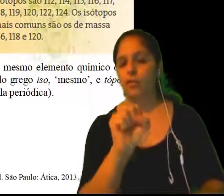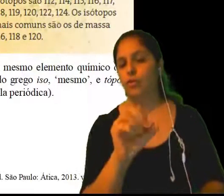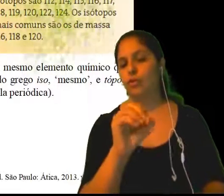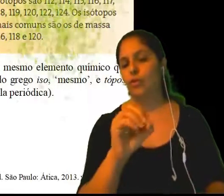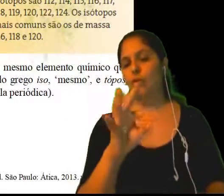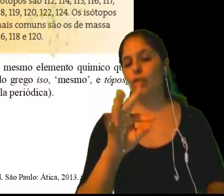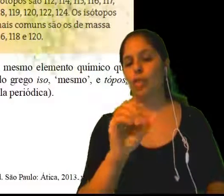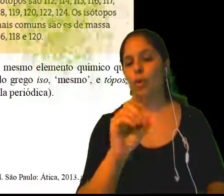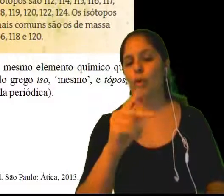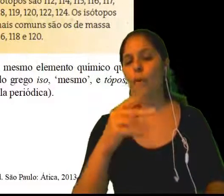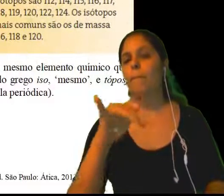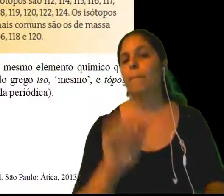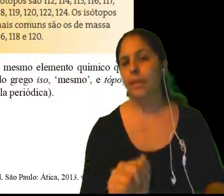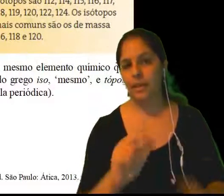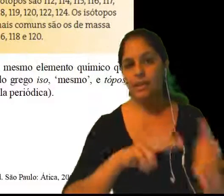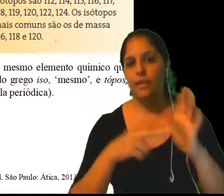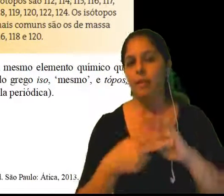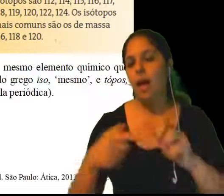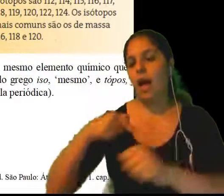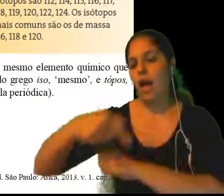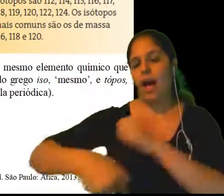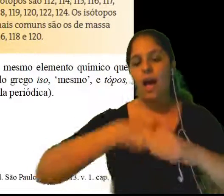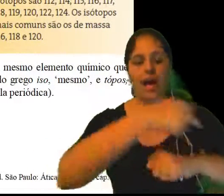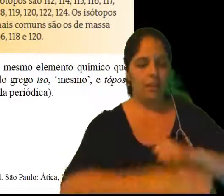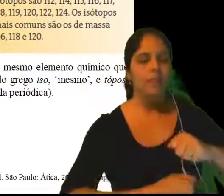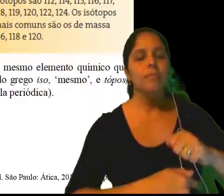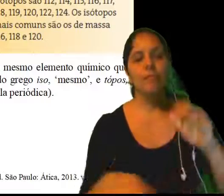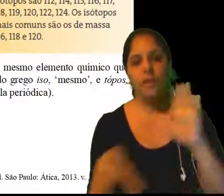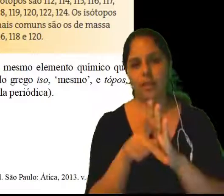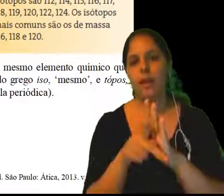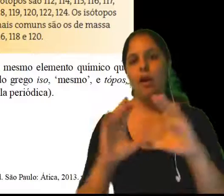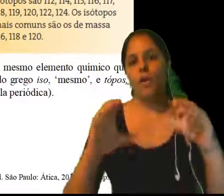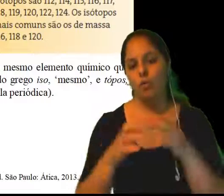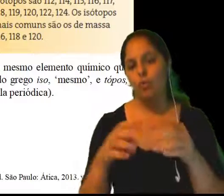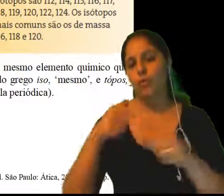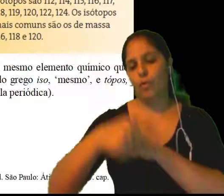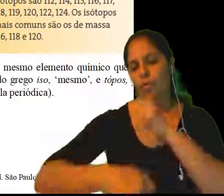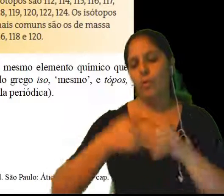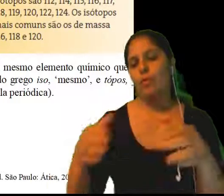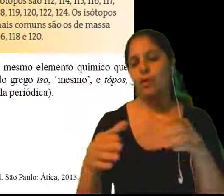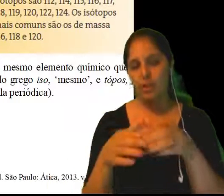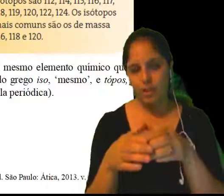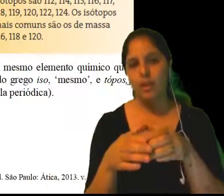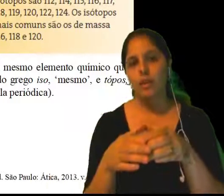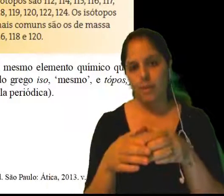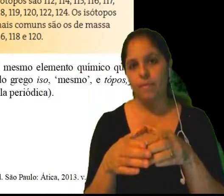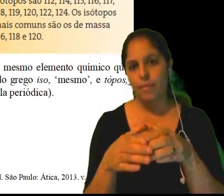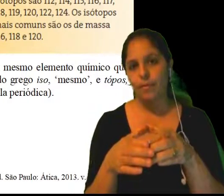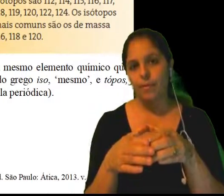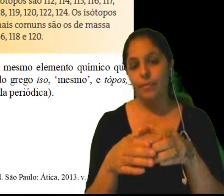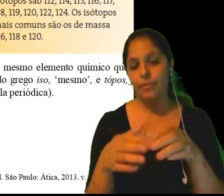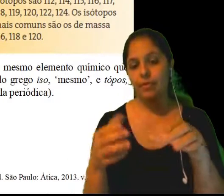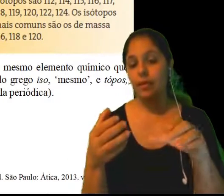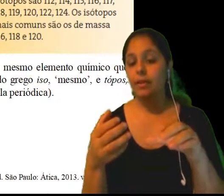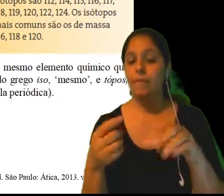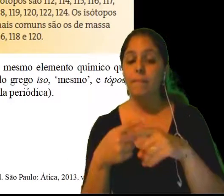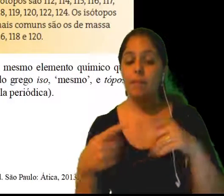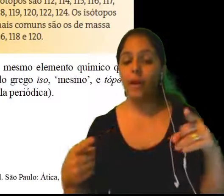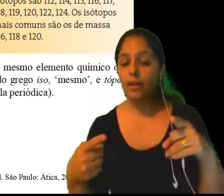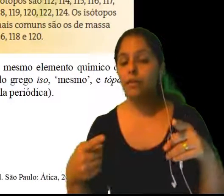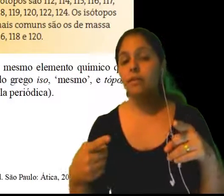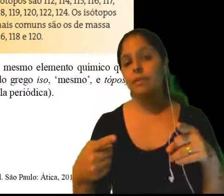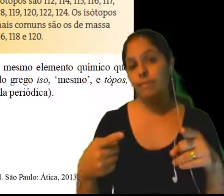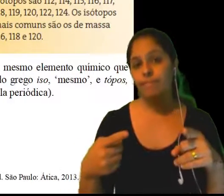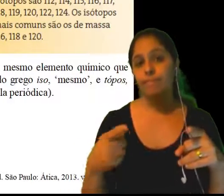de isotopia, ou seja, átomos de um mesmo elemento químico que apresentavam massas atômicas